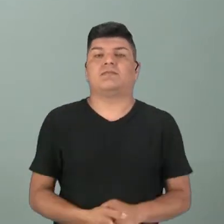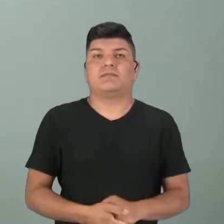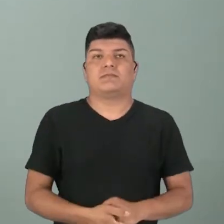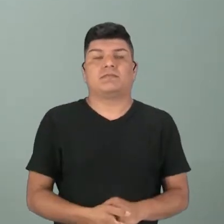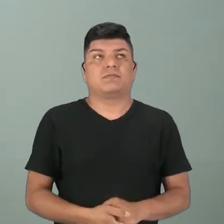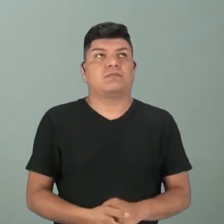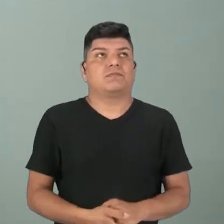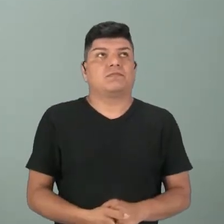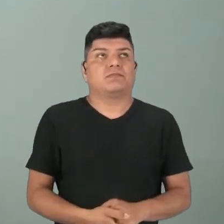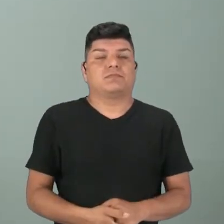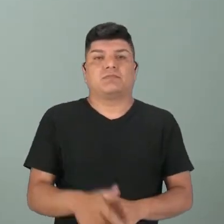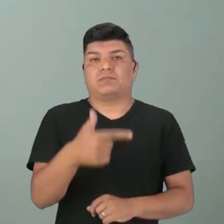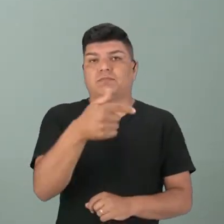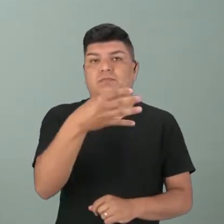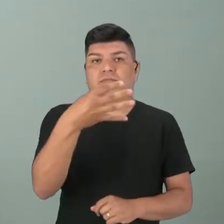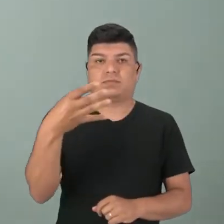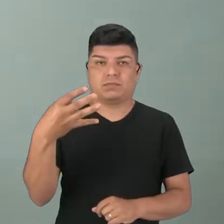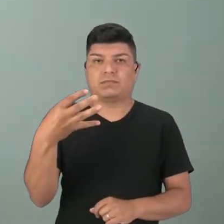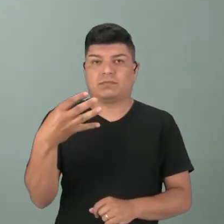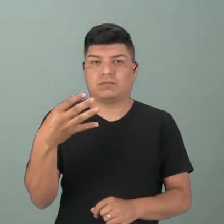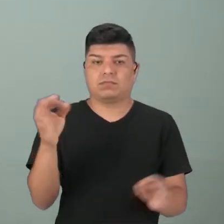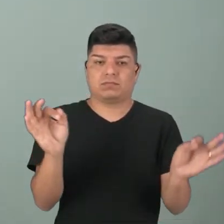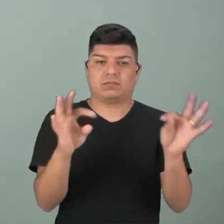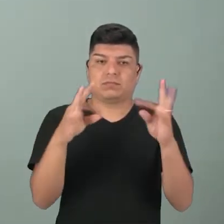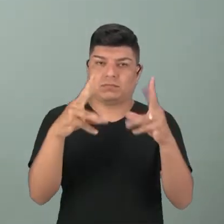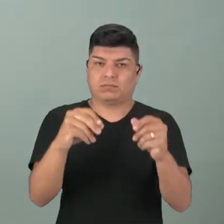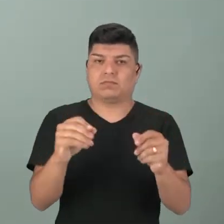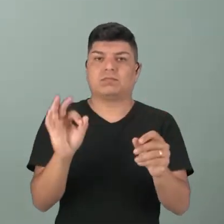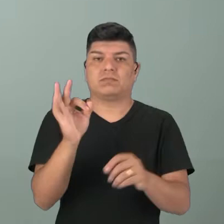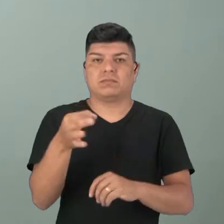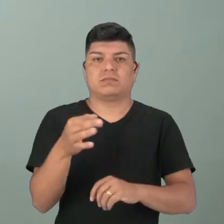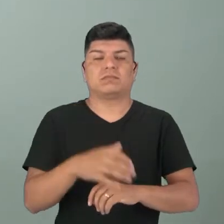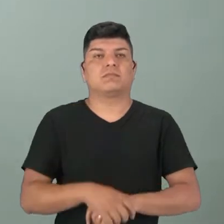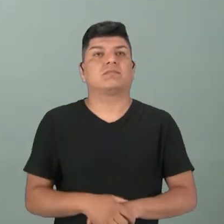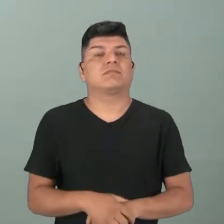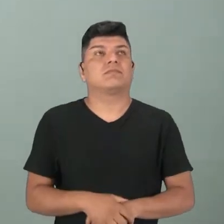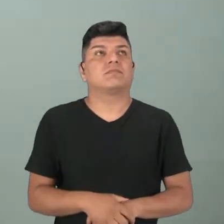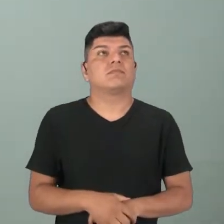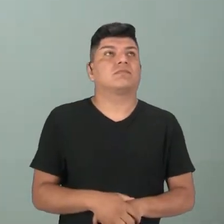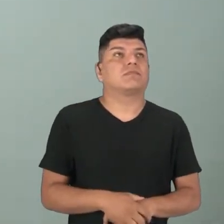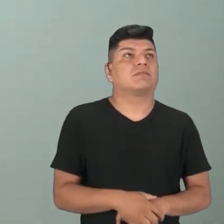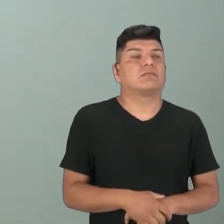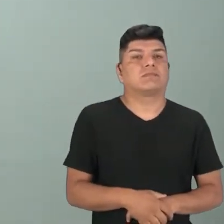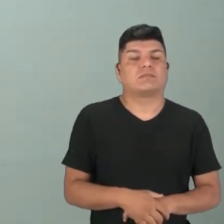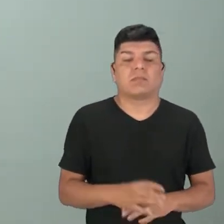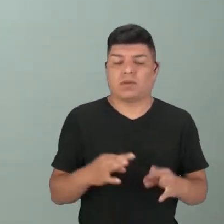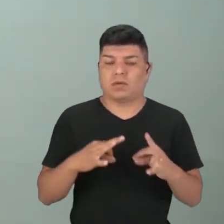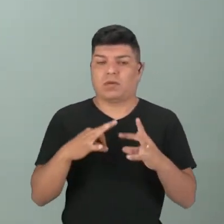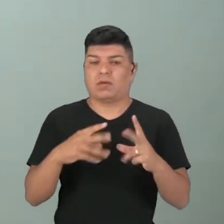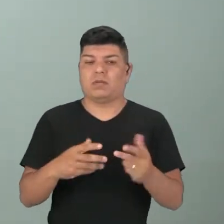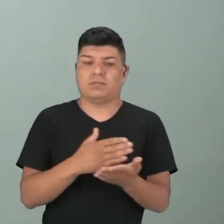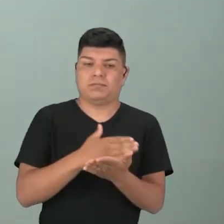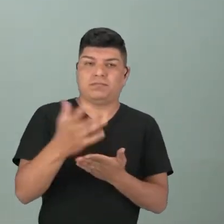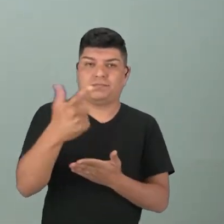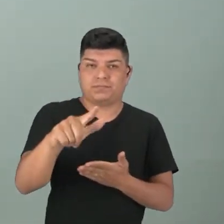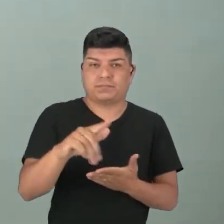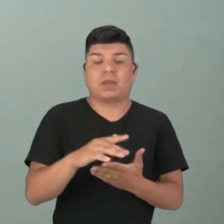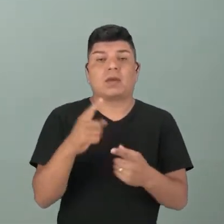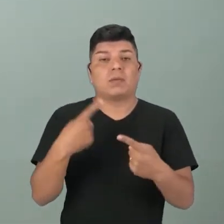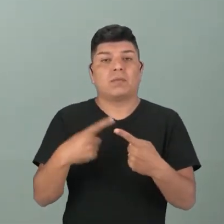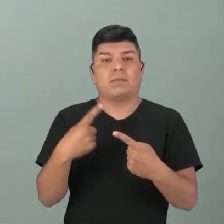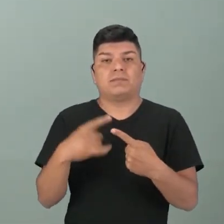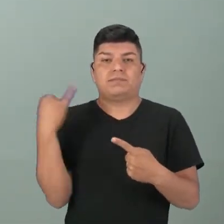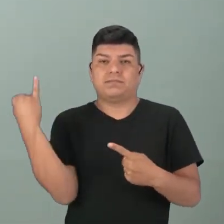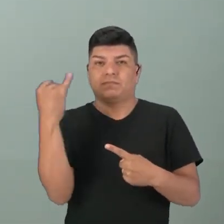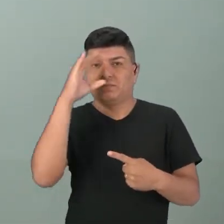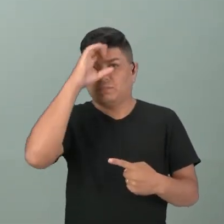no caso, 24 horas que é um dia completo, ok? Aí começa todo aquele processo de novo. Por que é importante eu